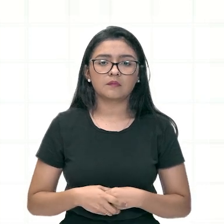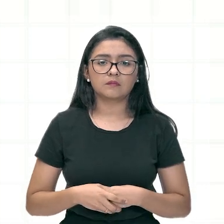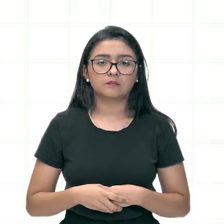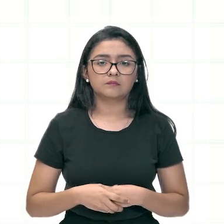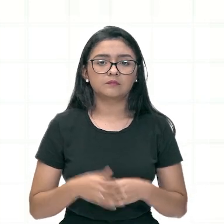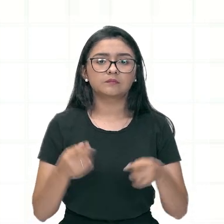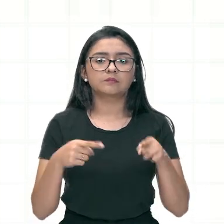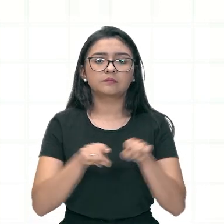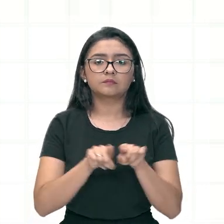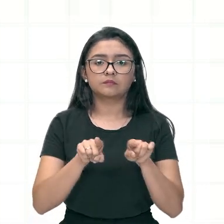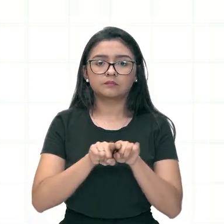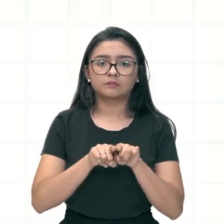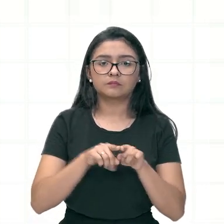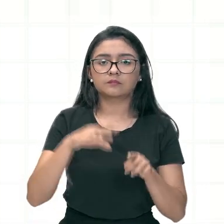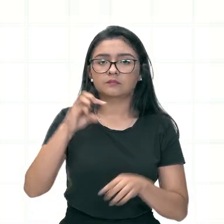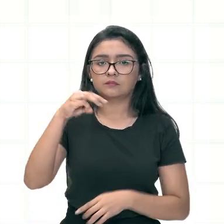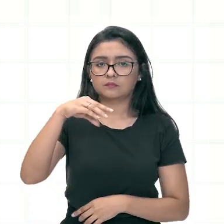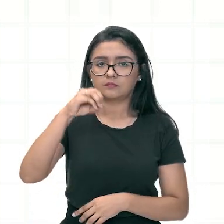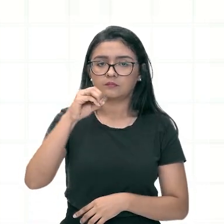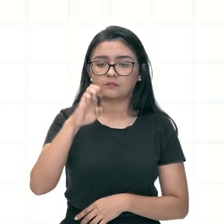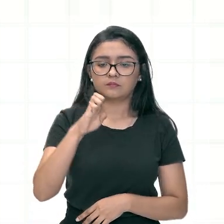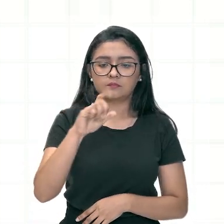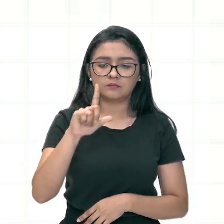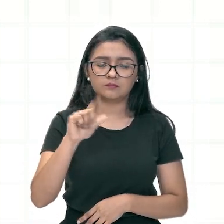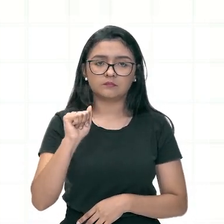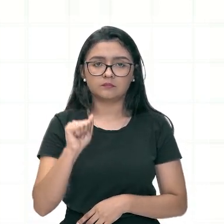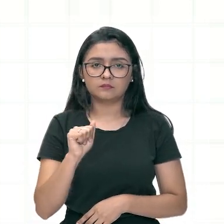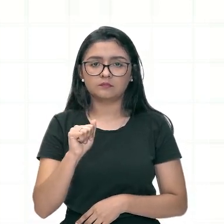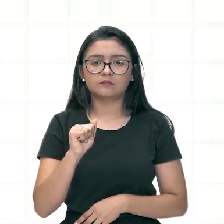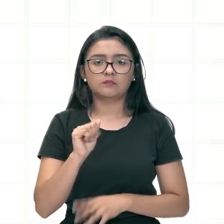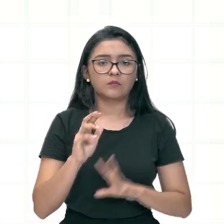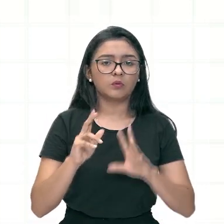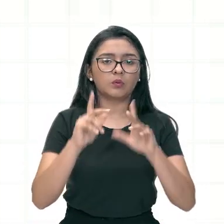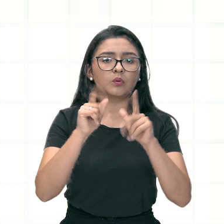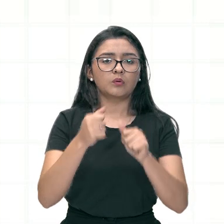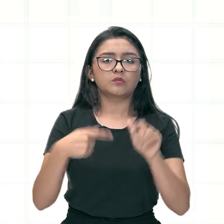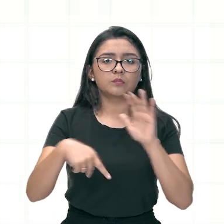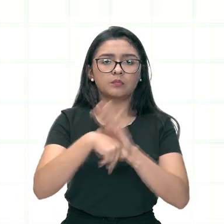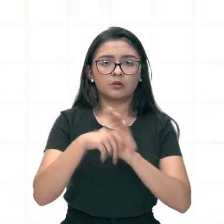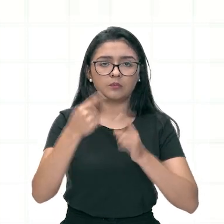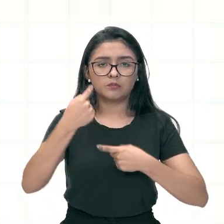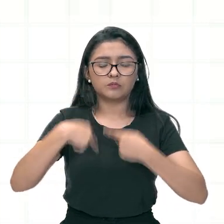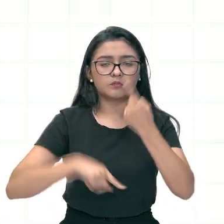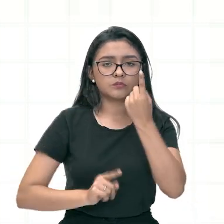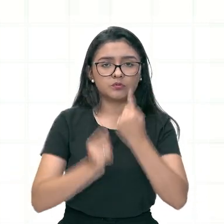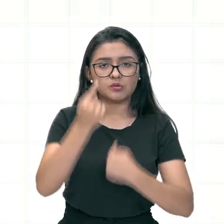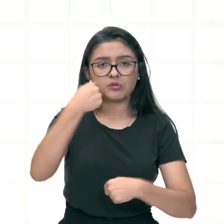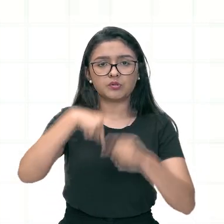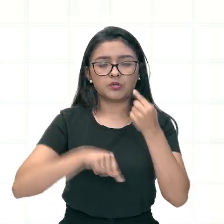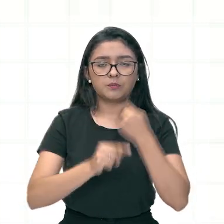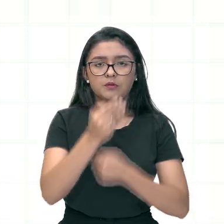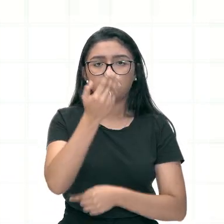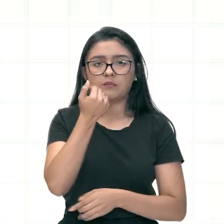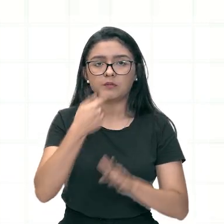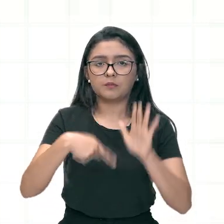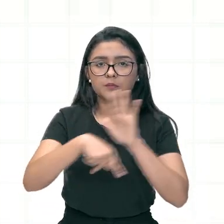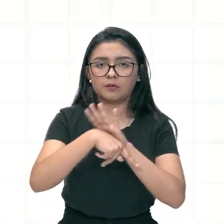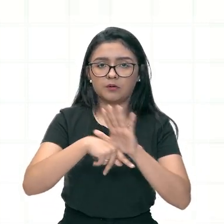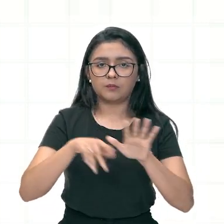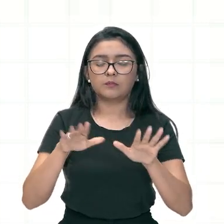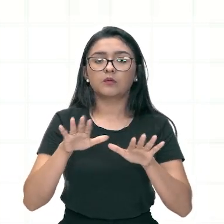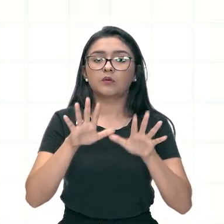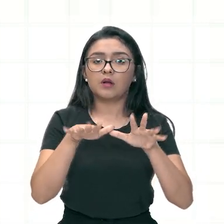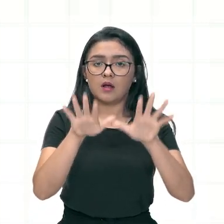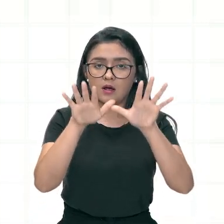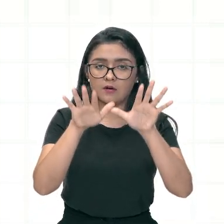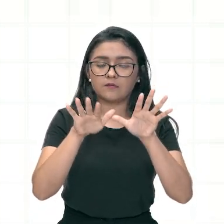o proventrículo e a moela, né? Todos eles aí atuando ali no sistema digestório desse